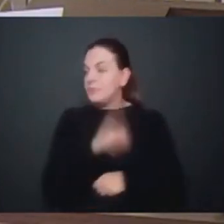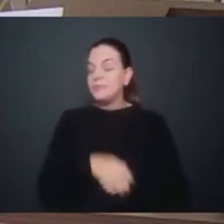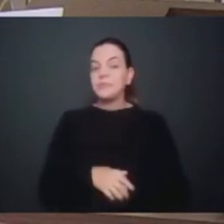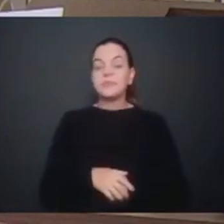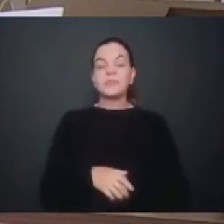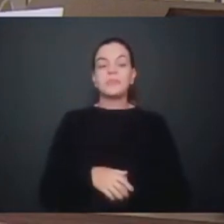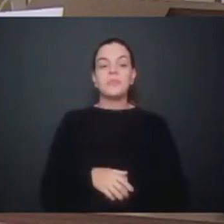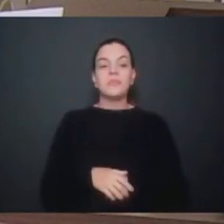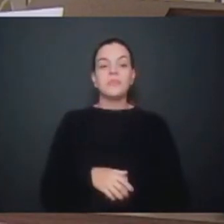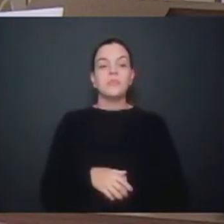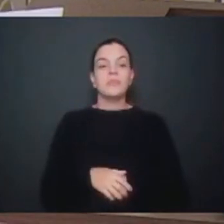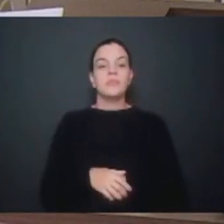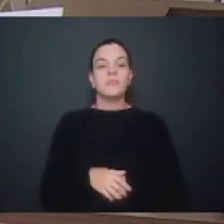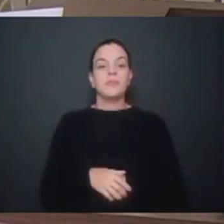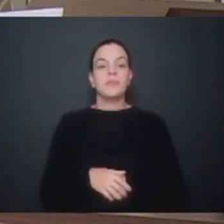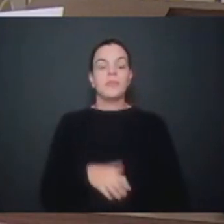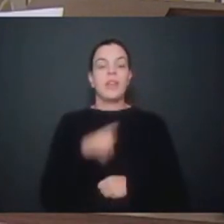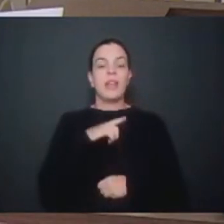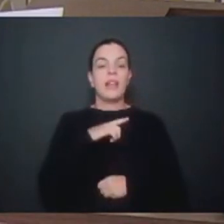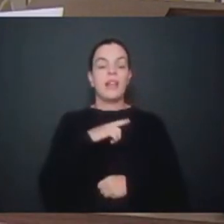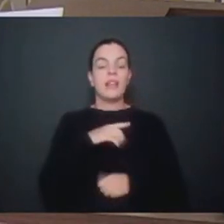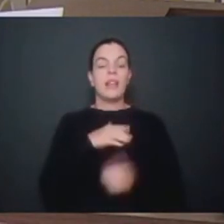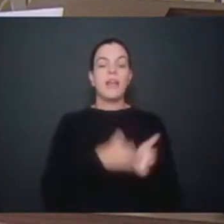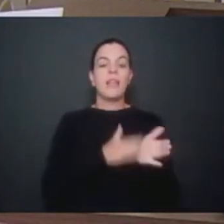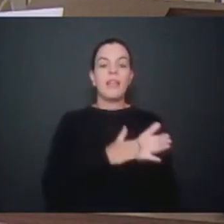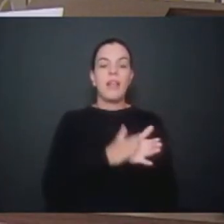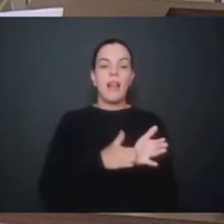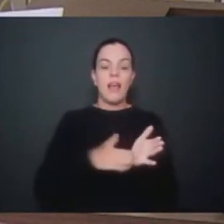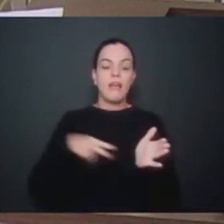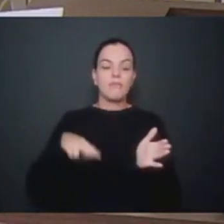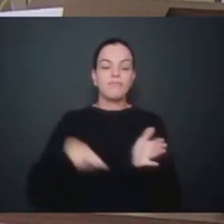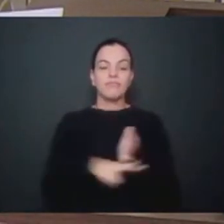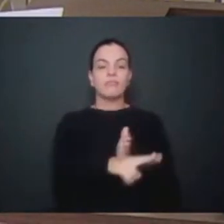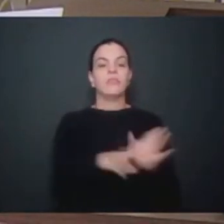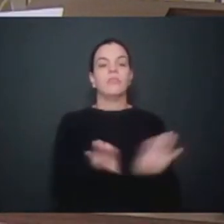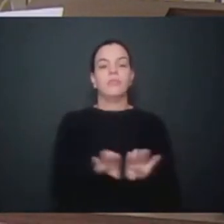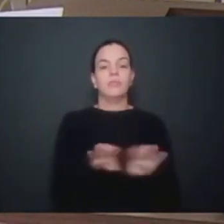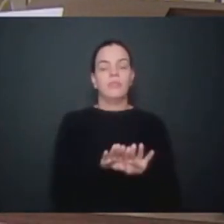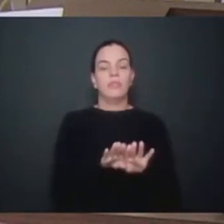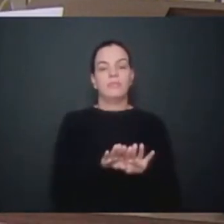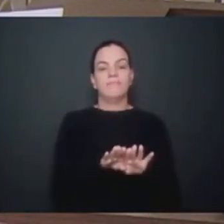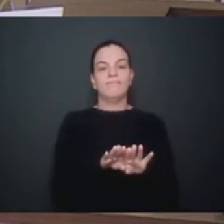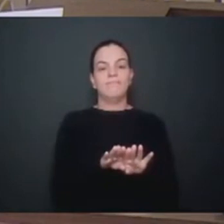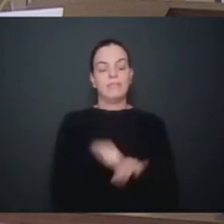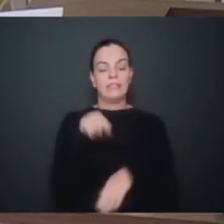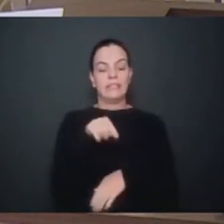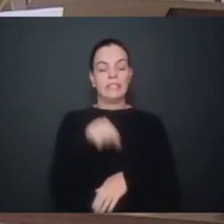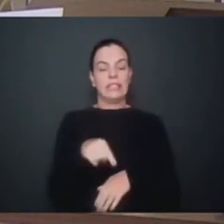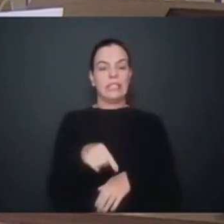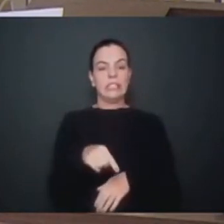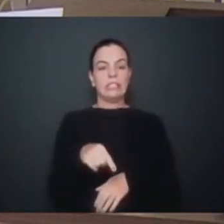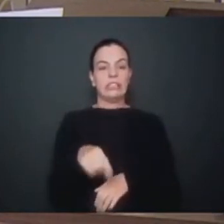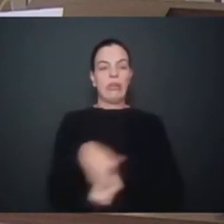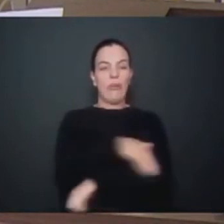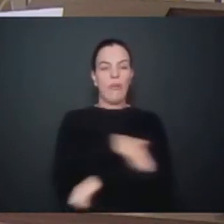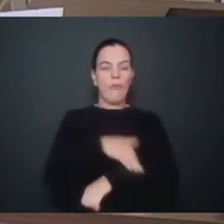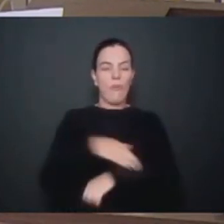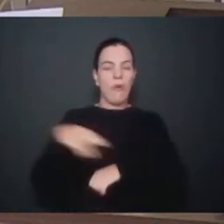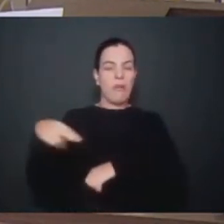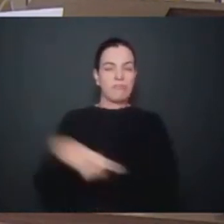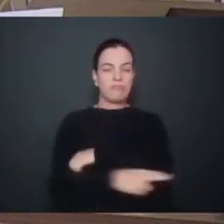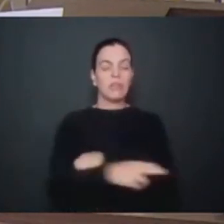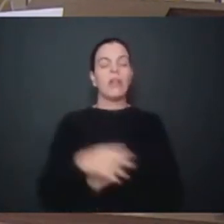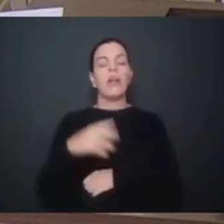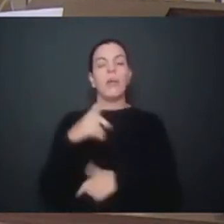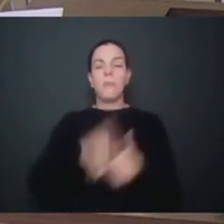férrea, lá no Alto Boqueirão, né, precisamente. É um problema que está lá há um ano já, a população vai reclamando. A